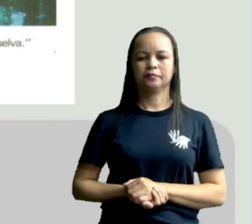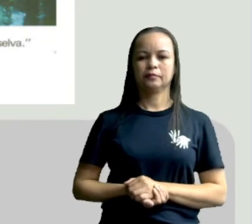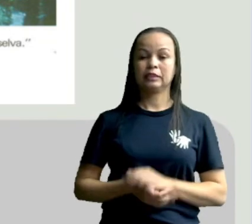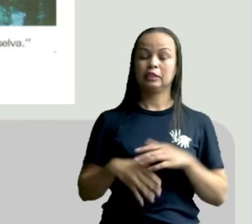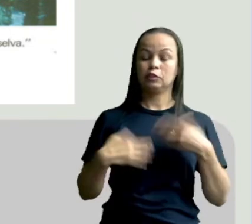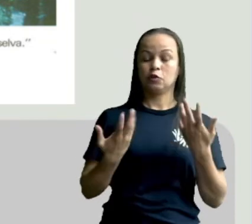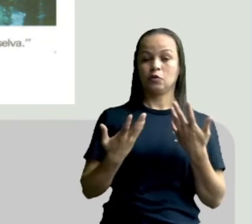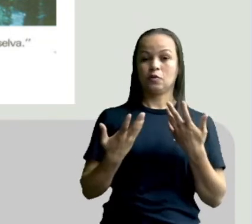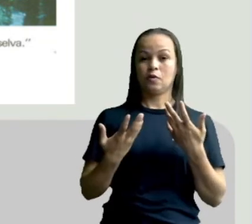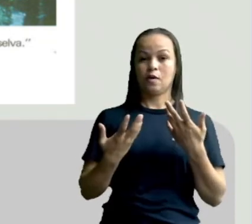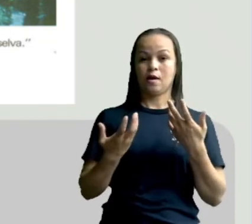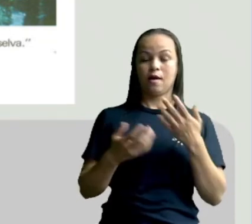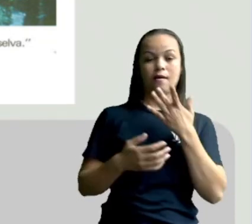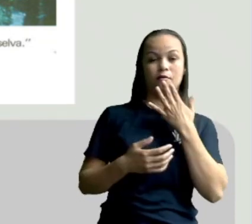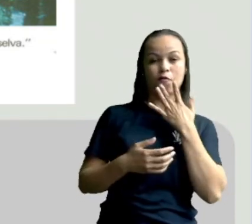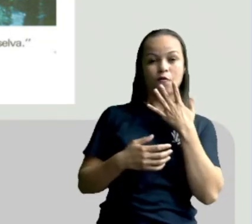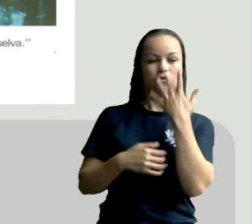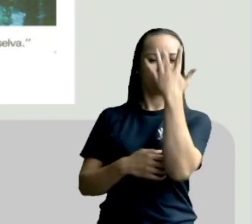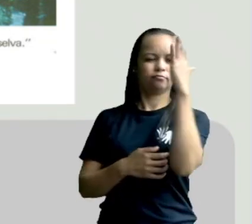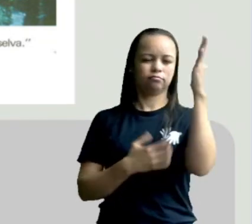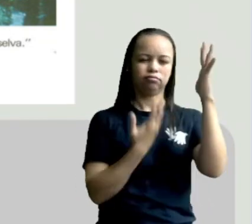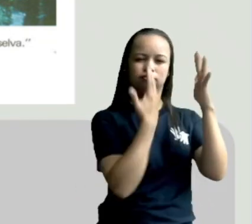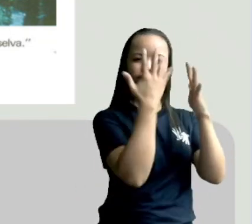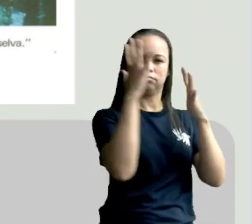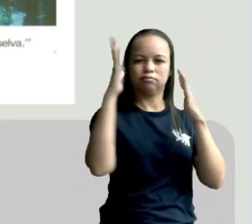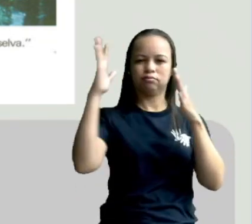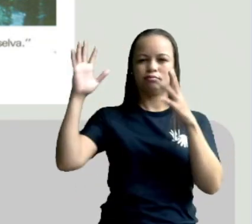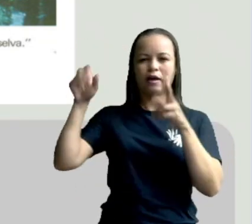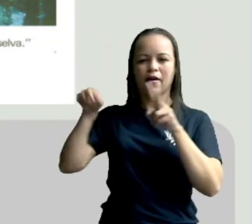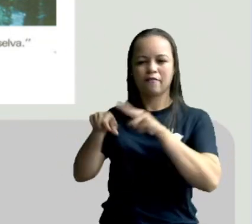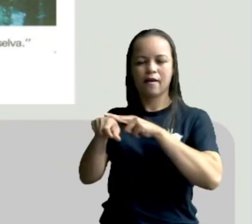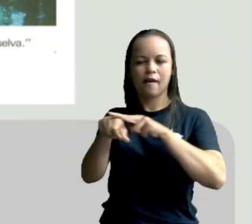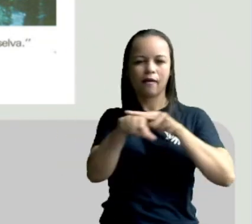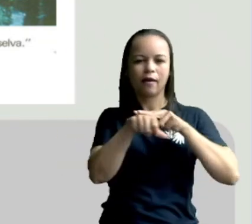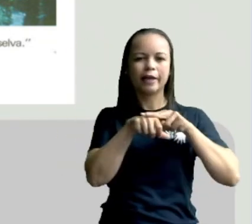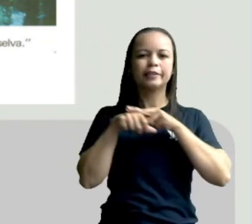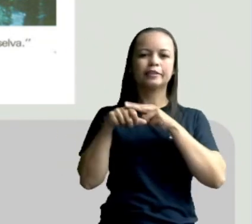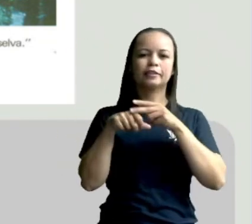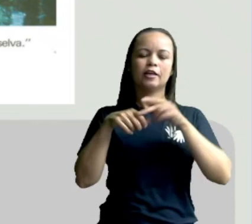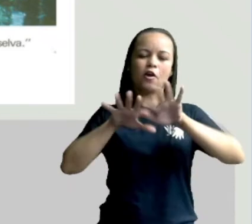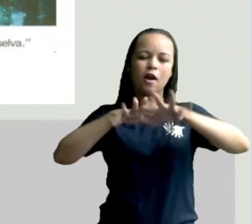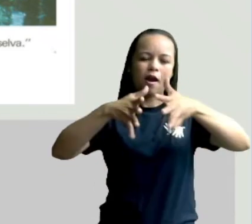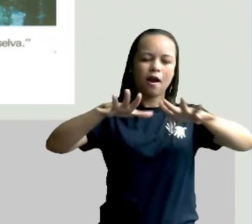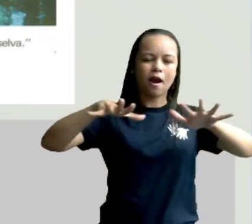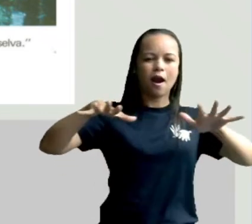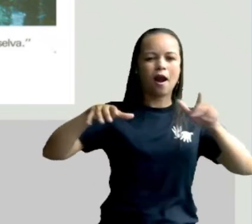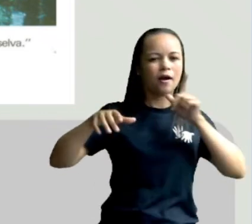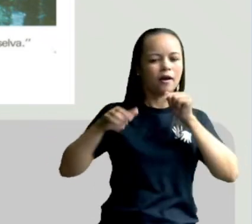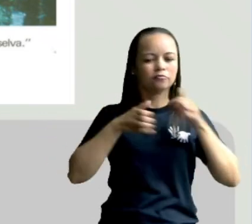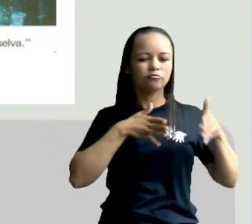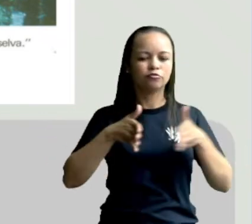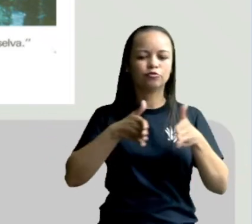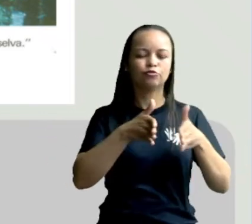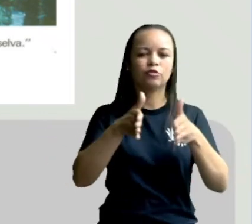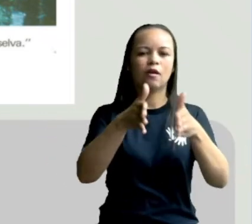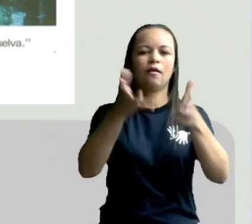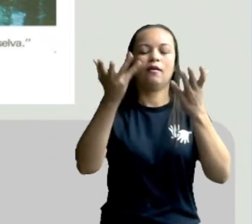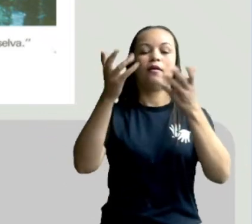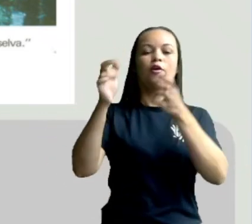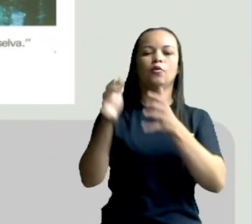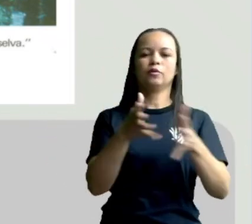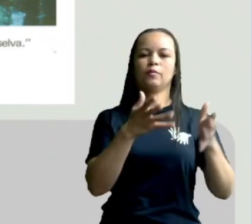Sou a cor da mata densa, a cor das águas dos rios, que correm com seu mistério no meio da grande